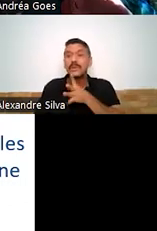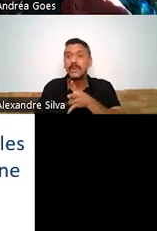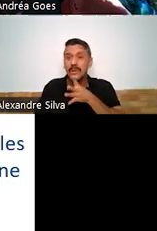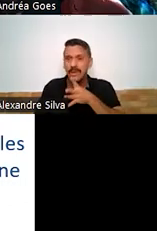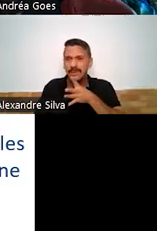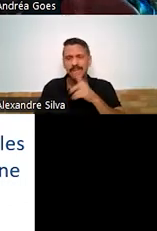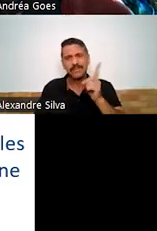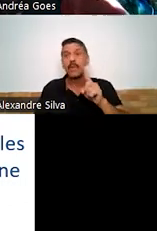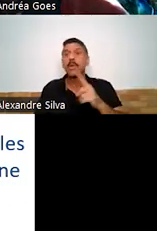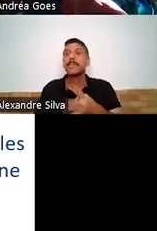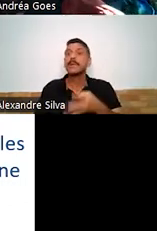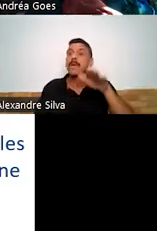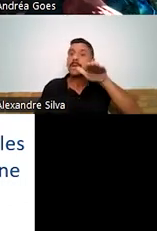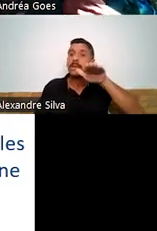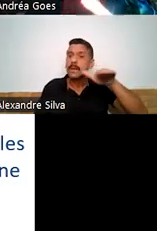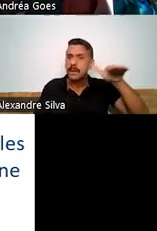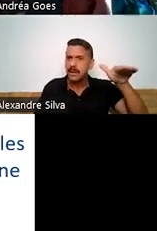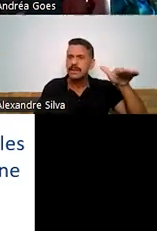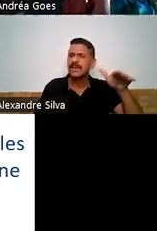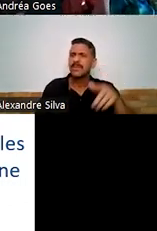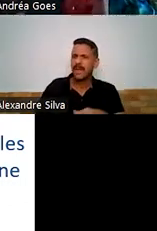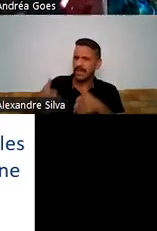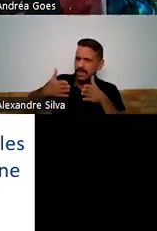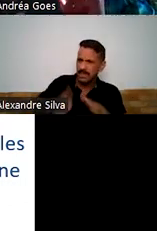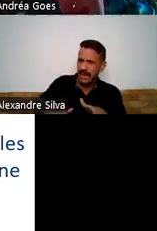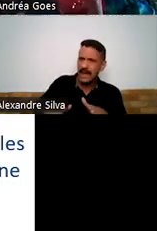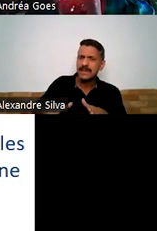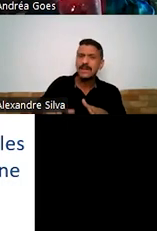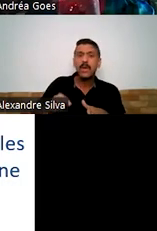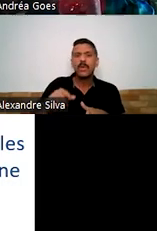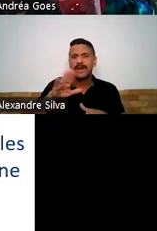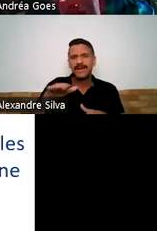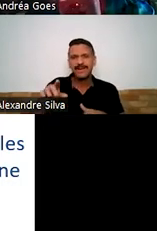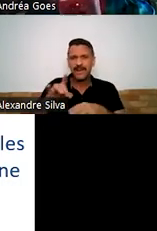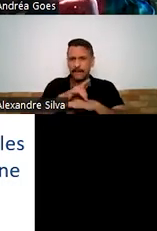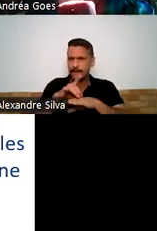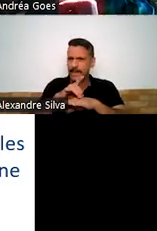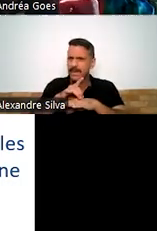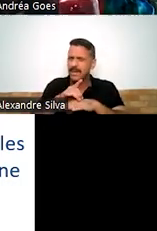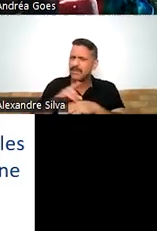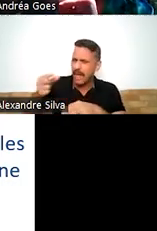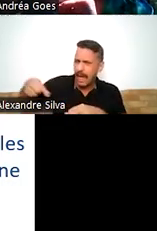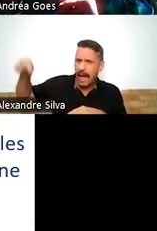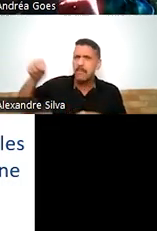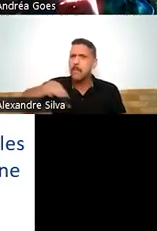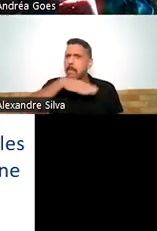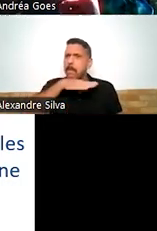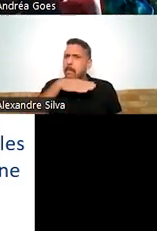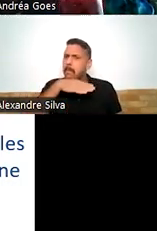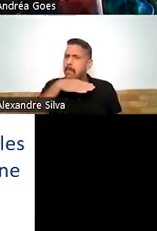começa com uma criança que nasce com um rabo de porco, como essa que está aqui, o quadradinho preto da geração 1.